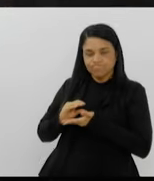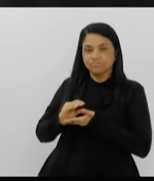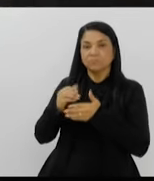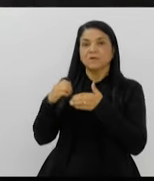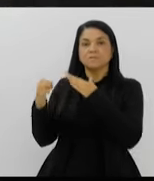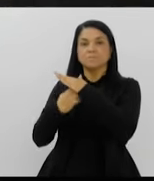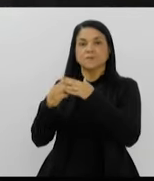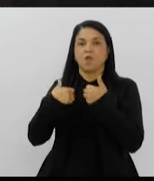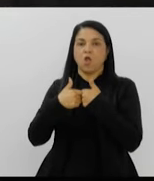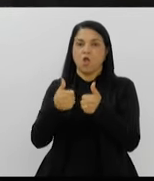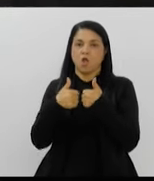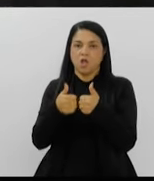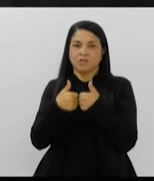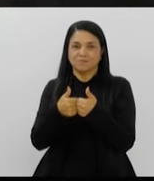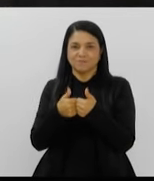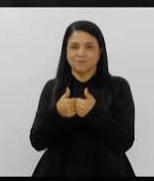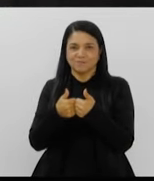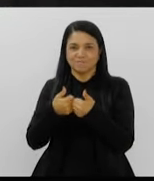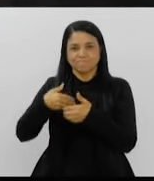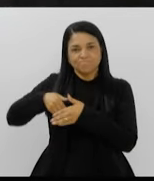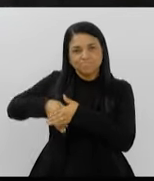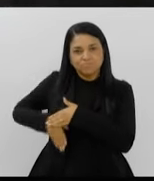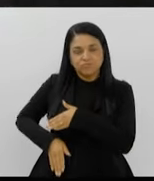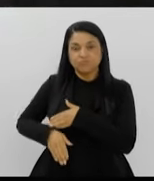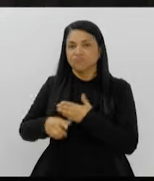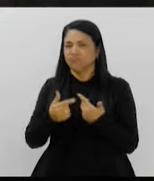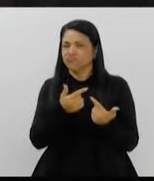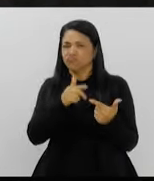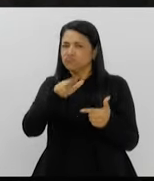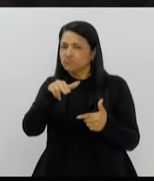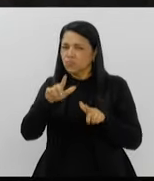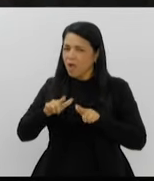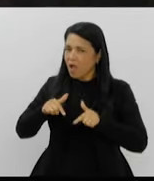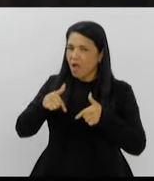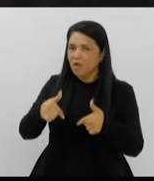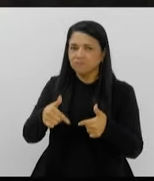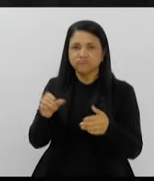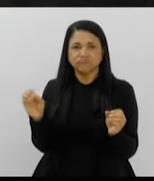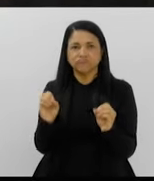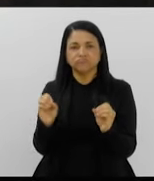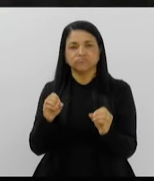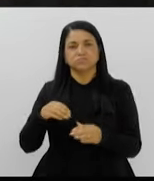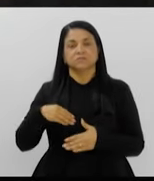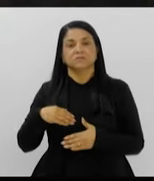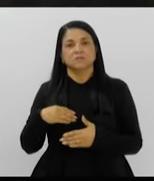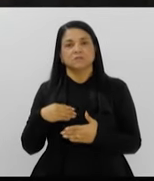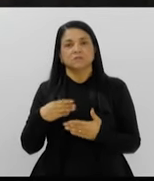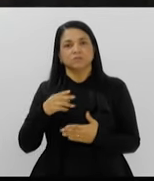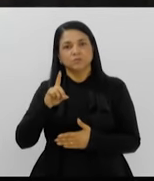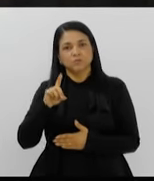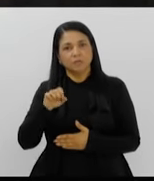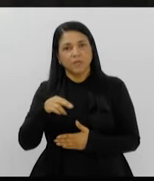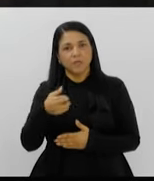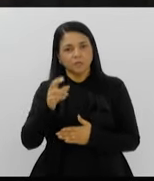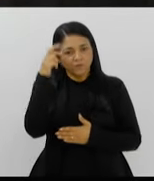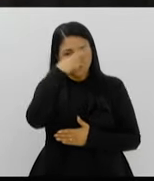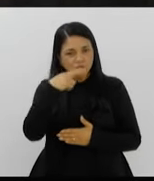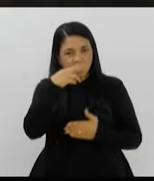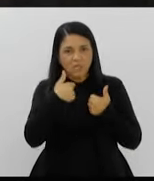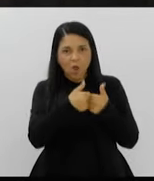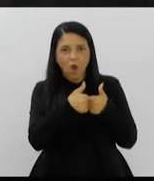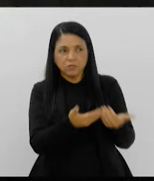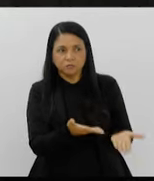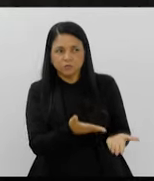temos nunca uma atitude do Detro para com as empresas de ônibus nas suas fiscalizações, porra.